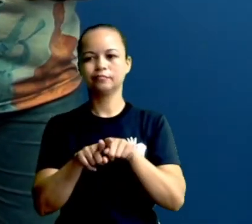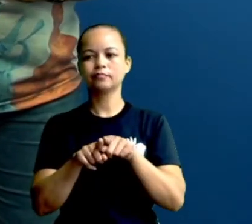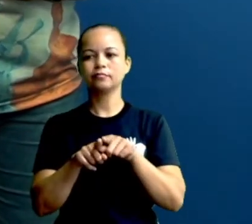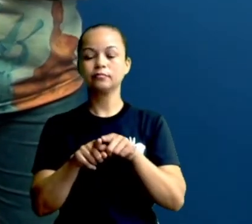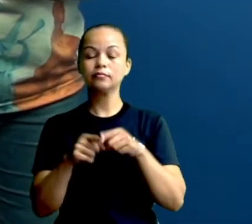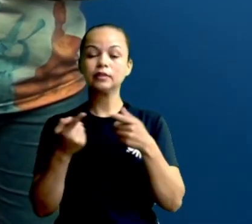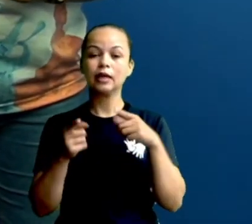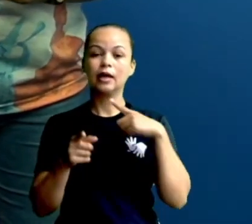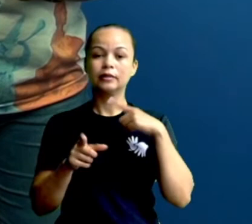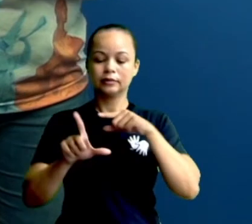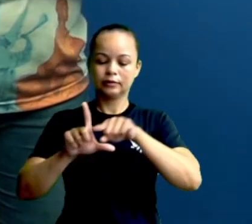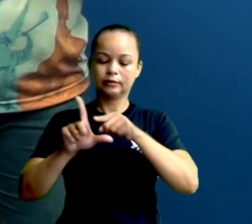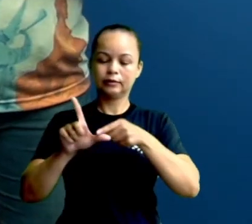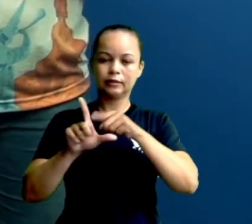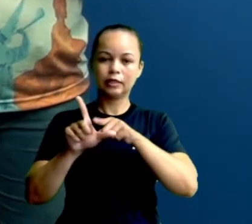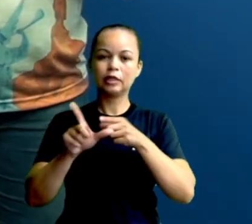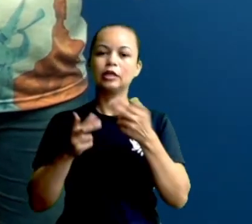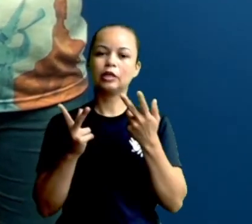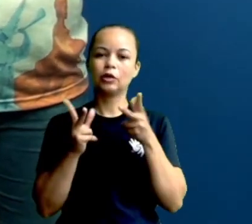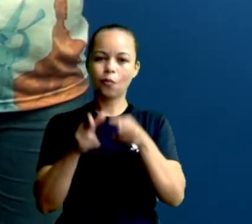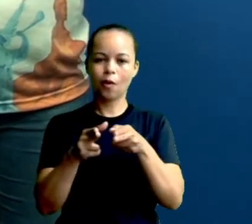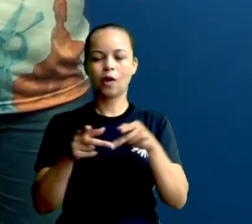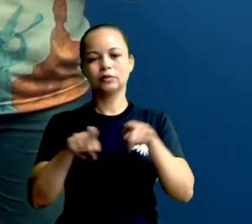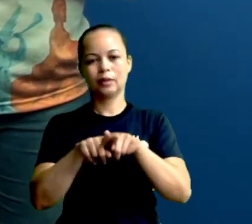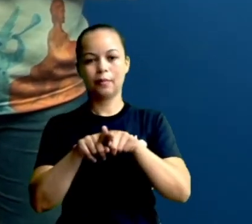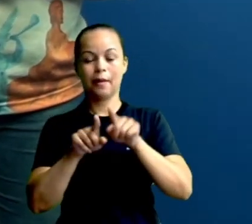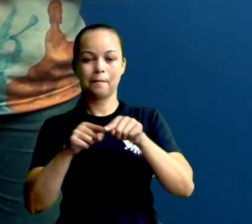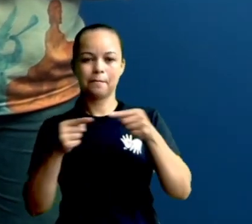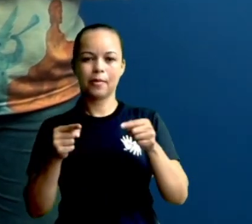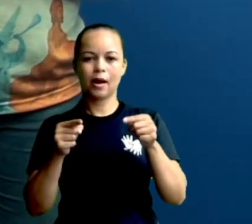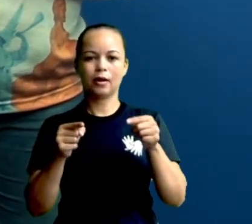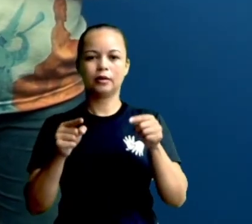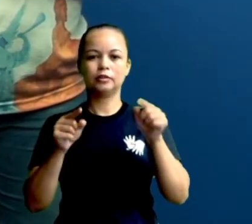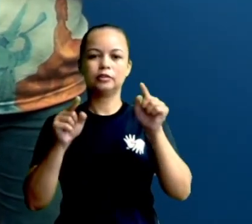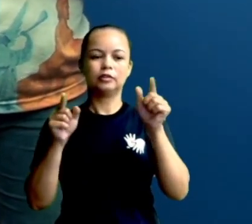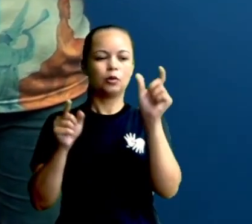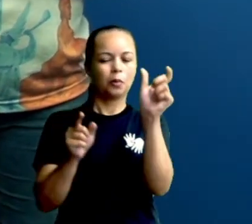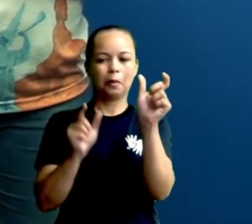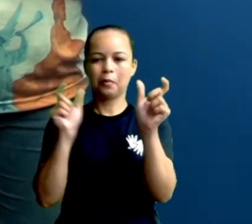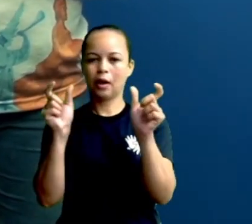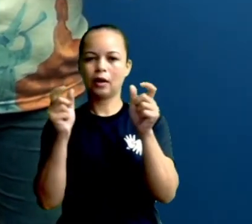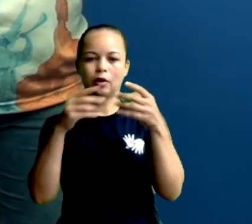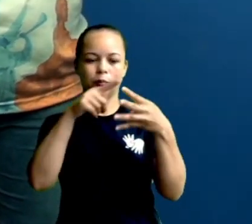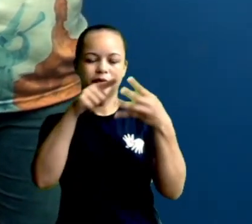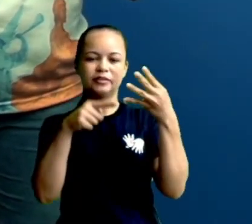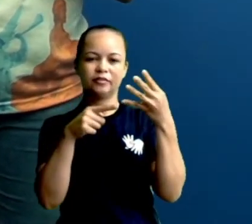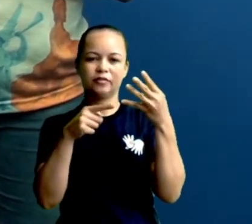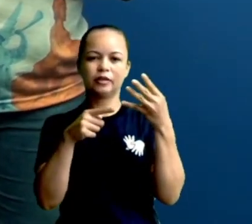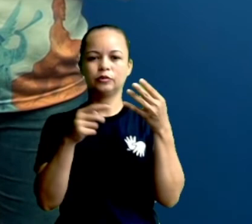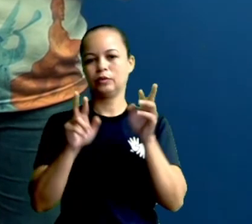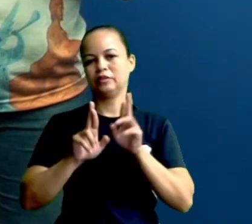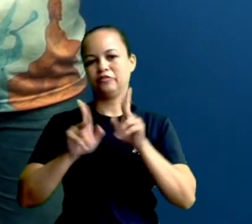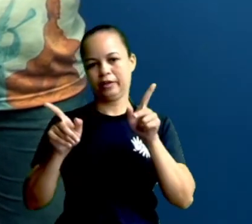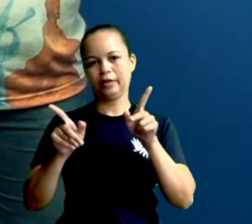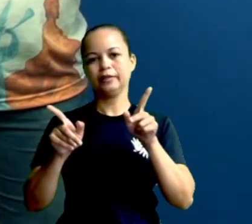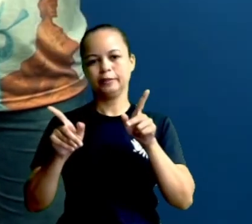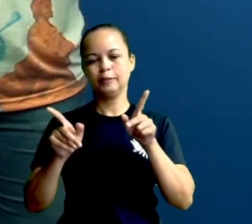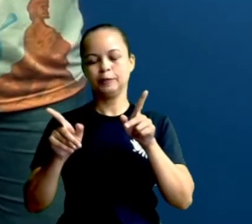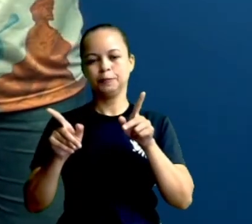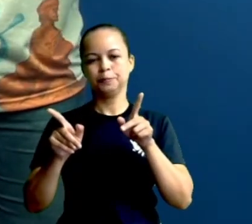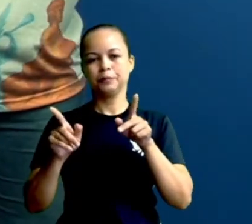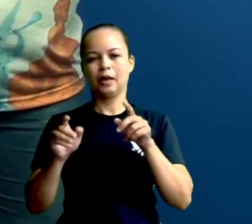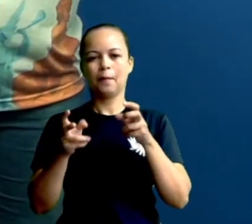mesma medida dos ângulos, mas os seus lados correspondentes, né, observando as 4 figuras, não eram iguais. Eu